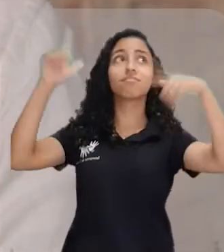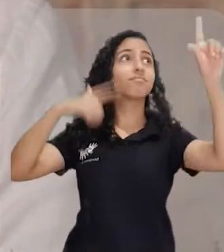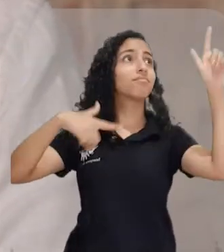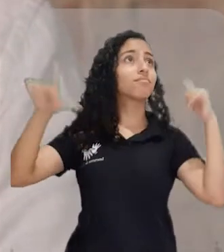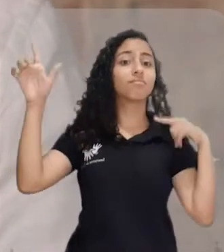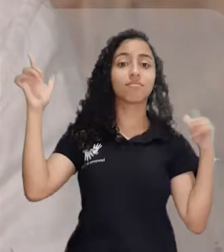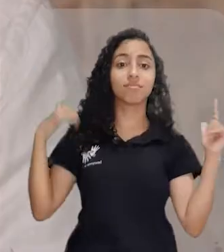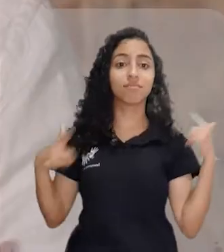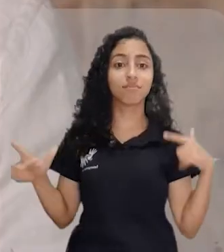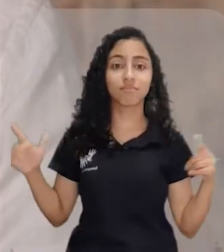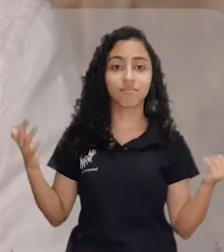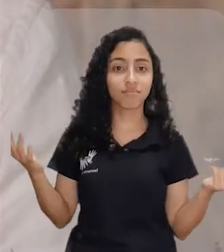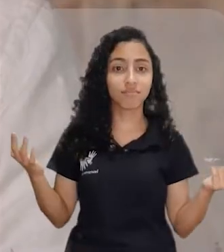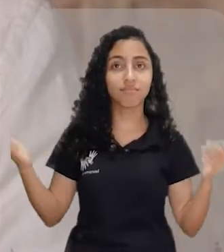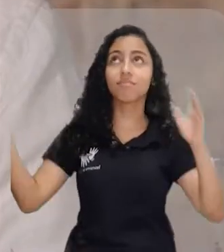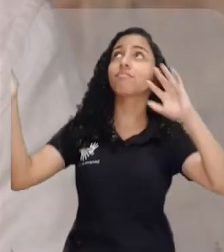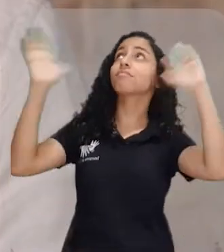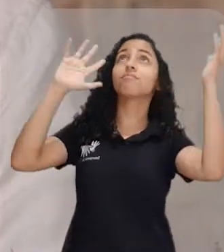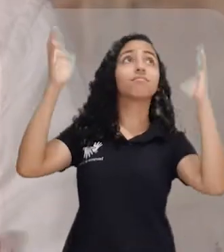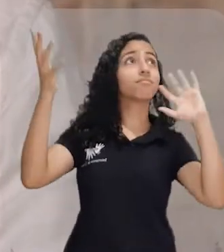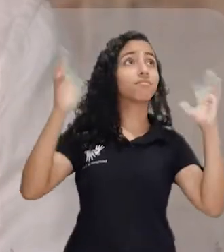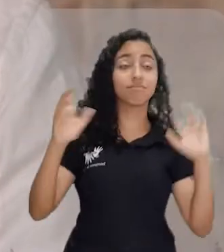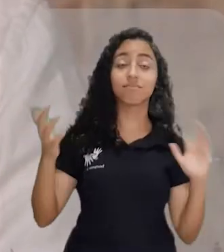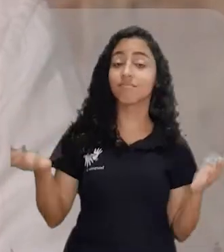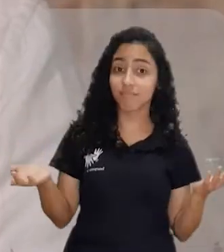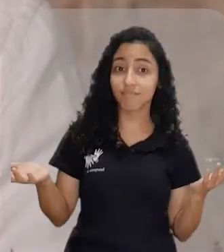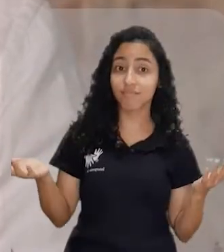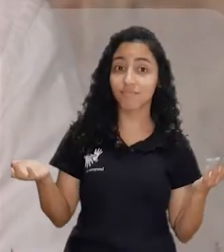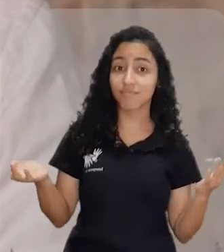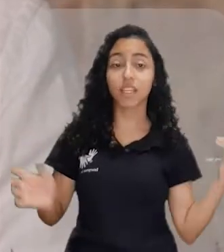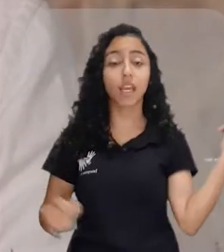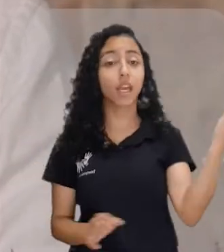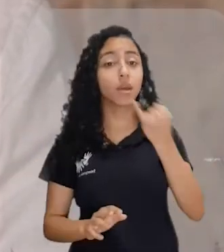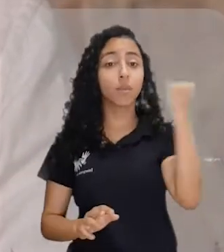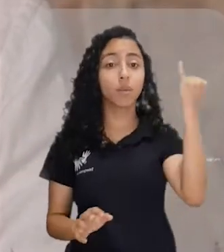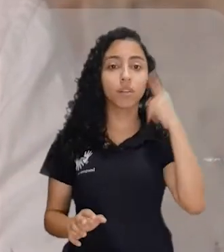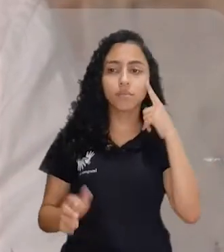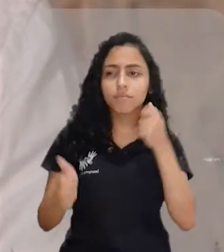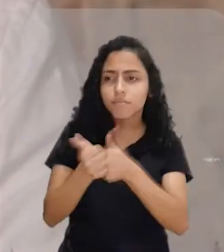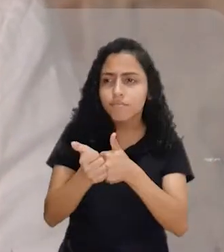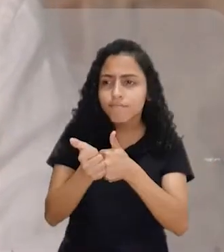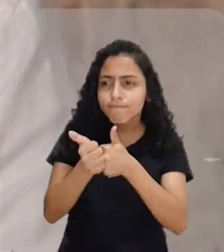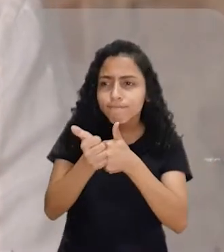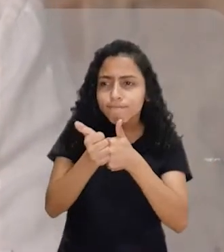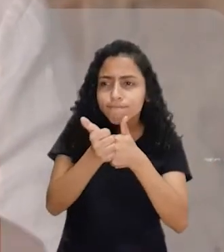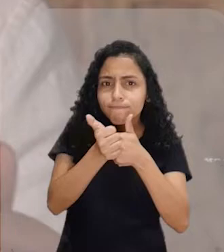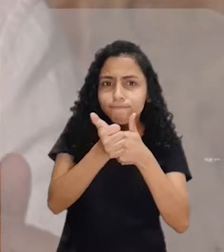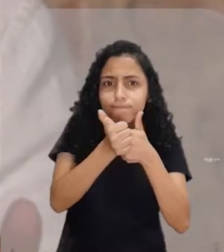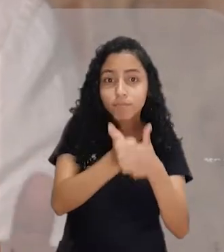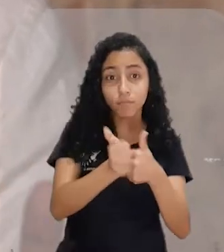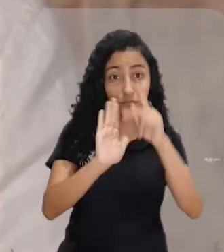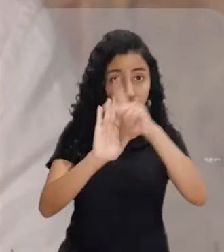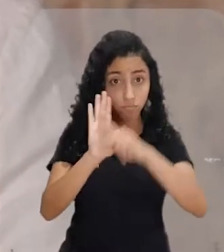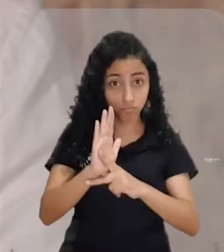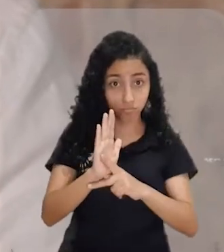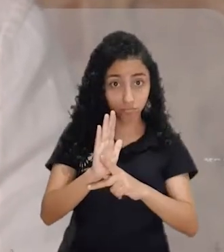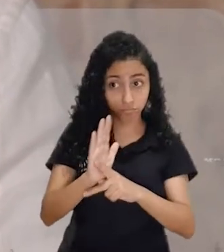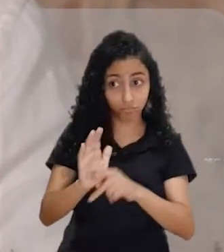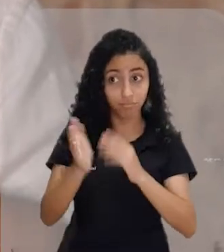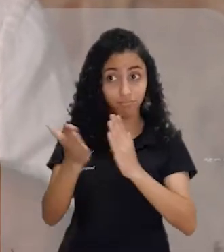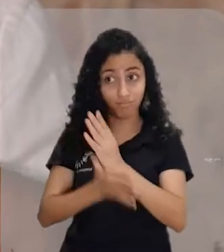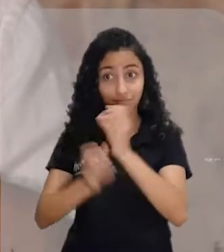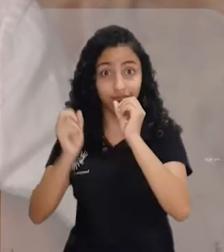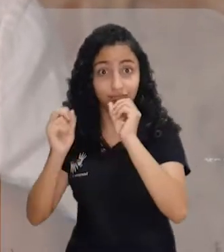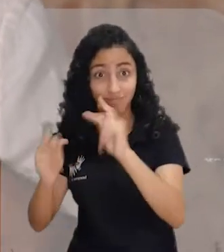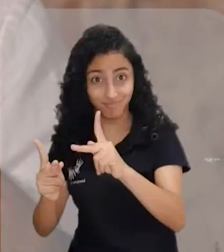né? Muitas interações com outros elementos da paisagem, com o clima, Então, é muito importante que a gente acompanhe o projeto,